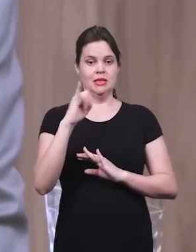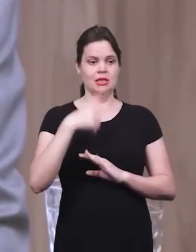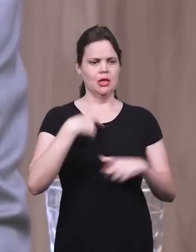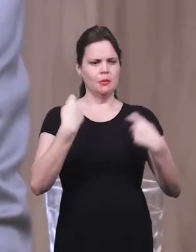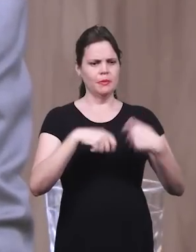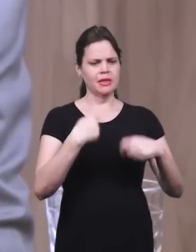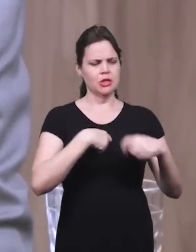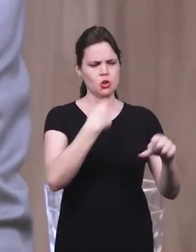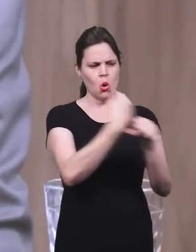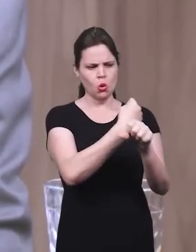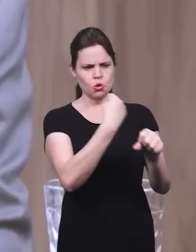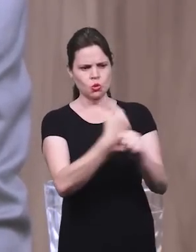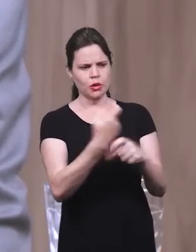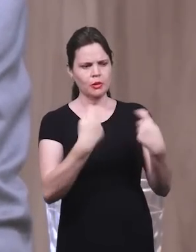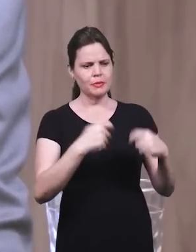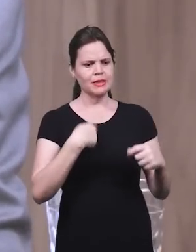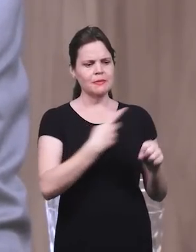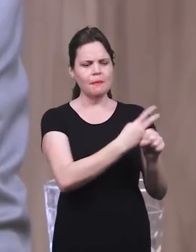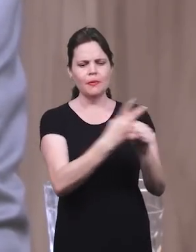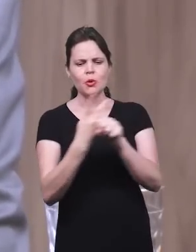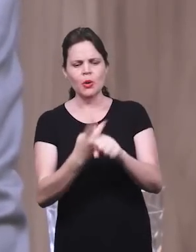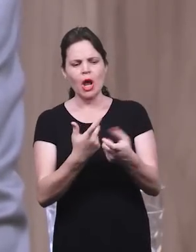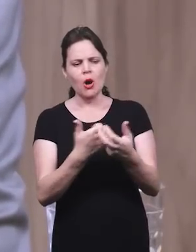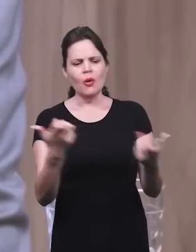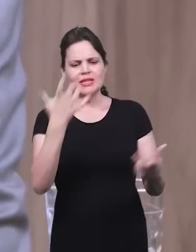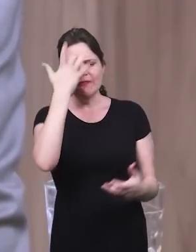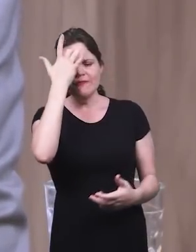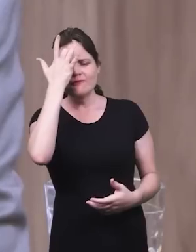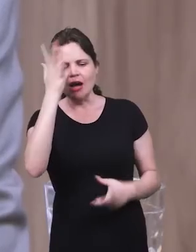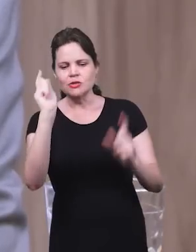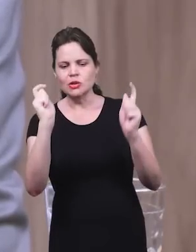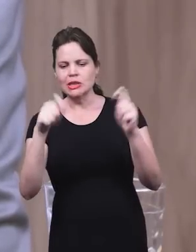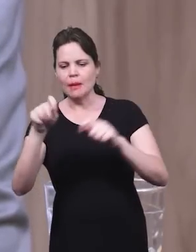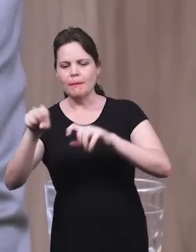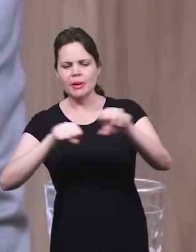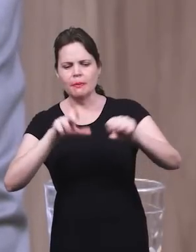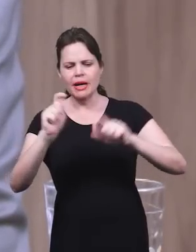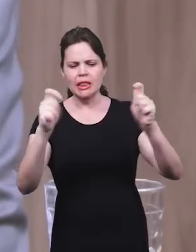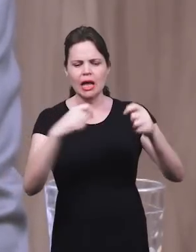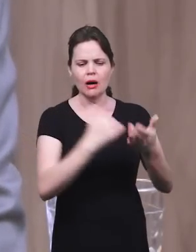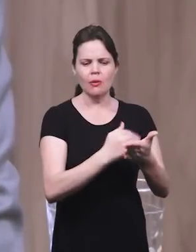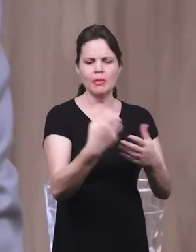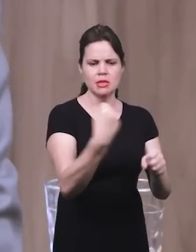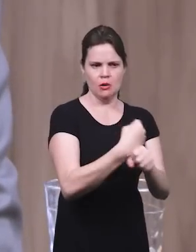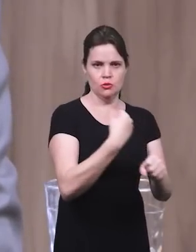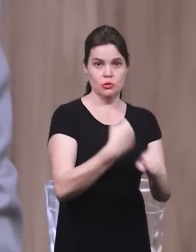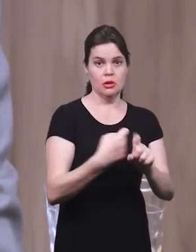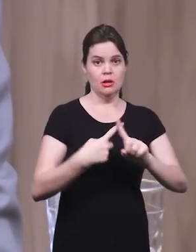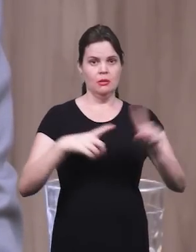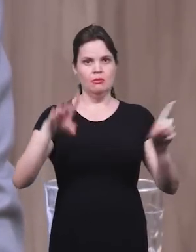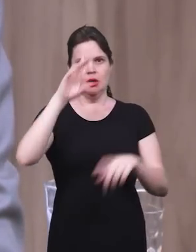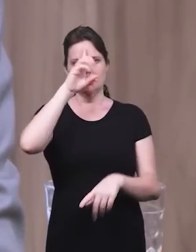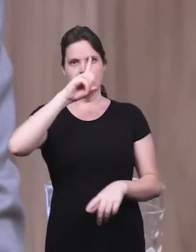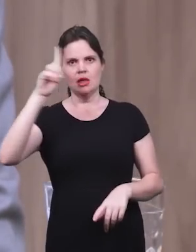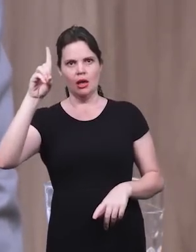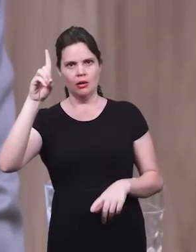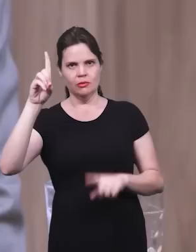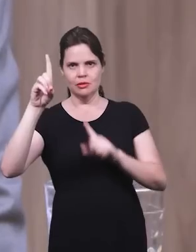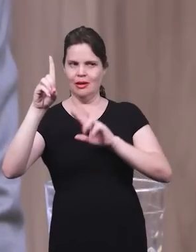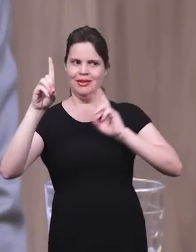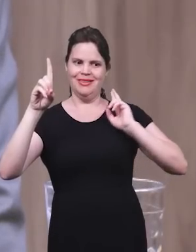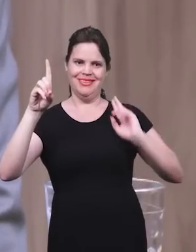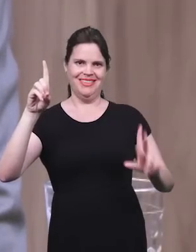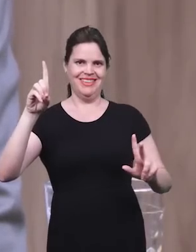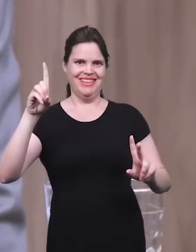os elementos mais fáceis para mim construir. O Senhor fez o contrário. O Senhor pegou o elemento